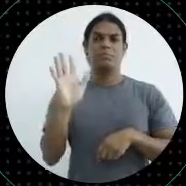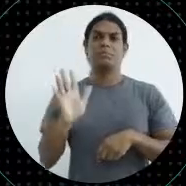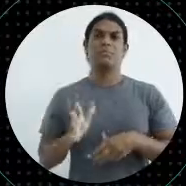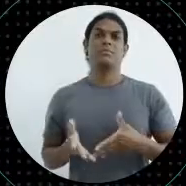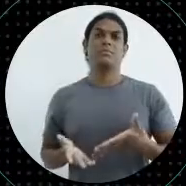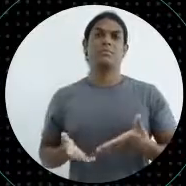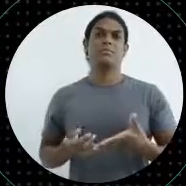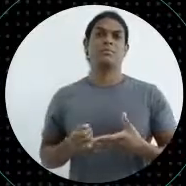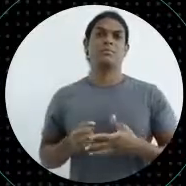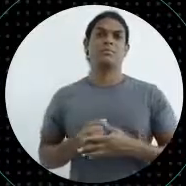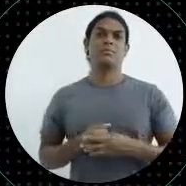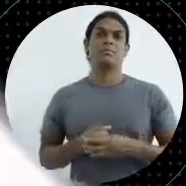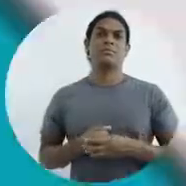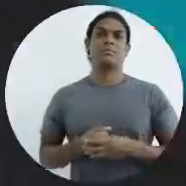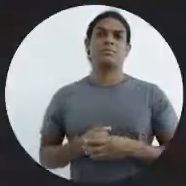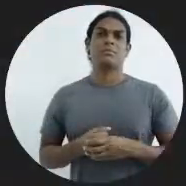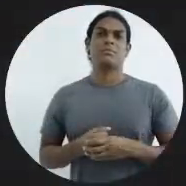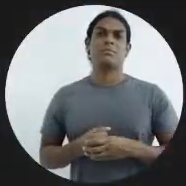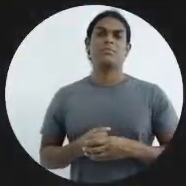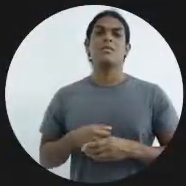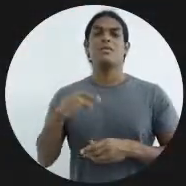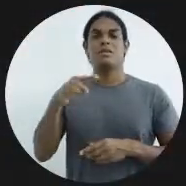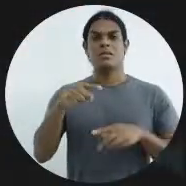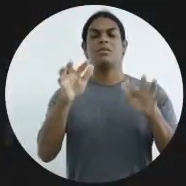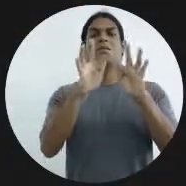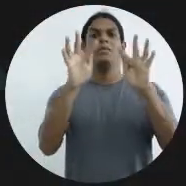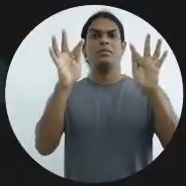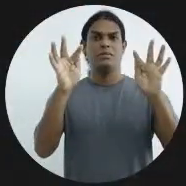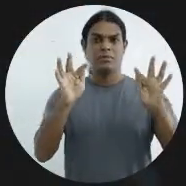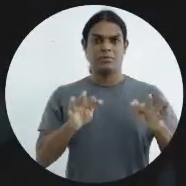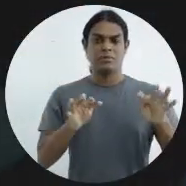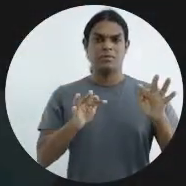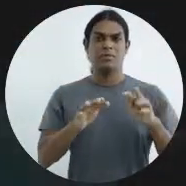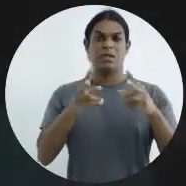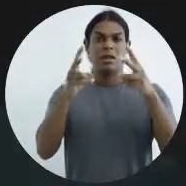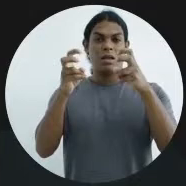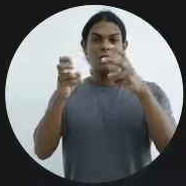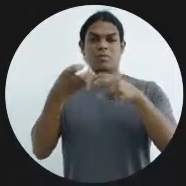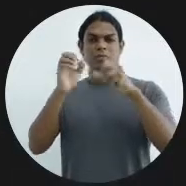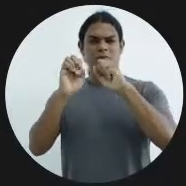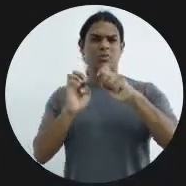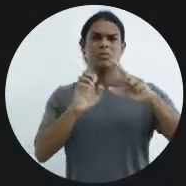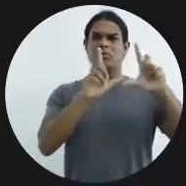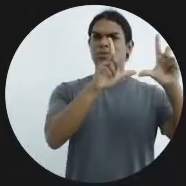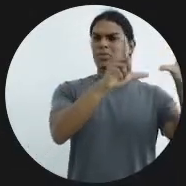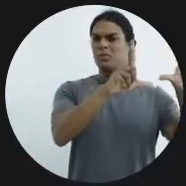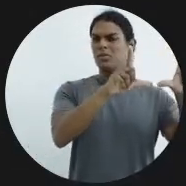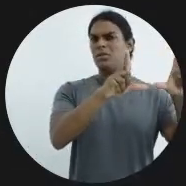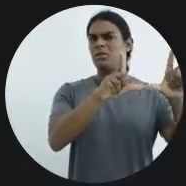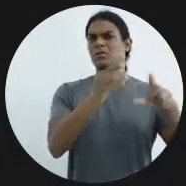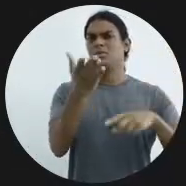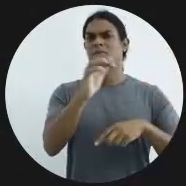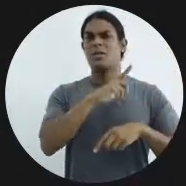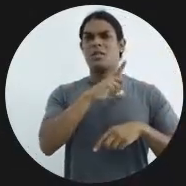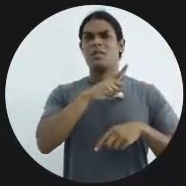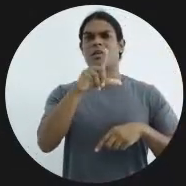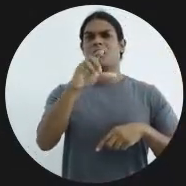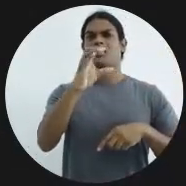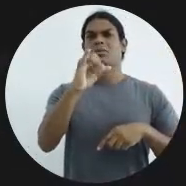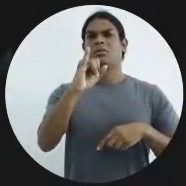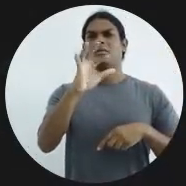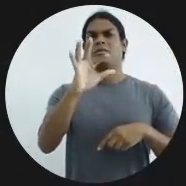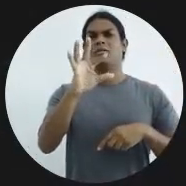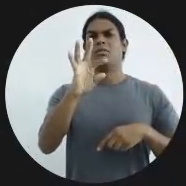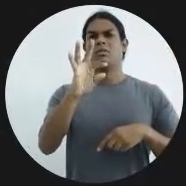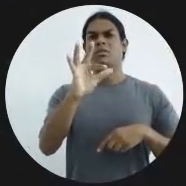ação? Pronto, então é dessa forma que a gente vai ter. Observa aí no slide sintaxe básica que você tem um cifrão, que é